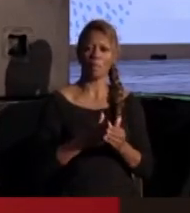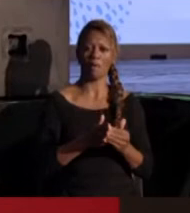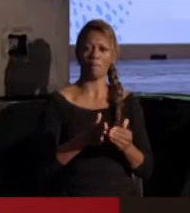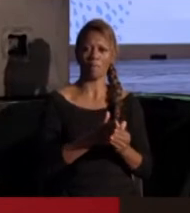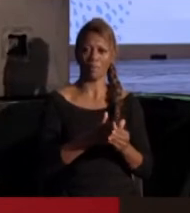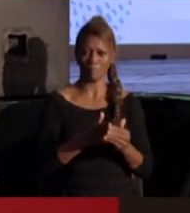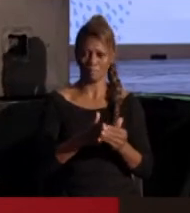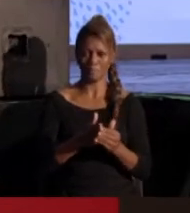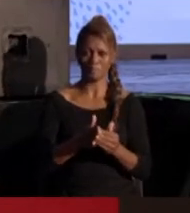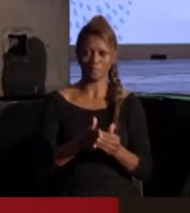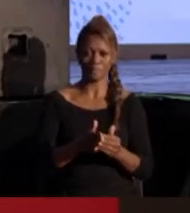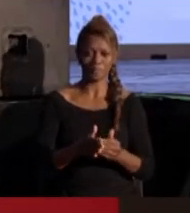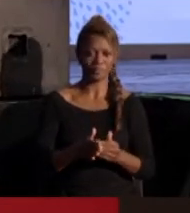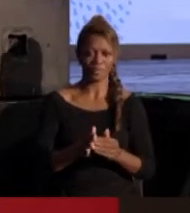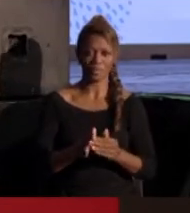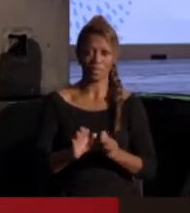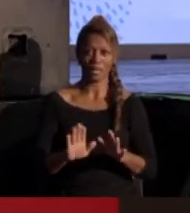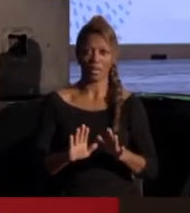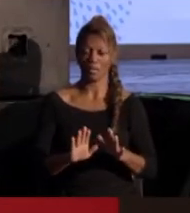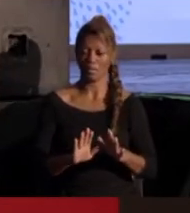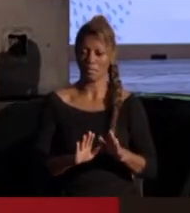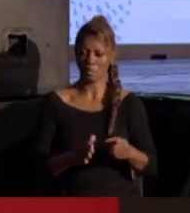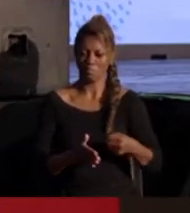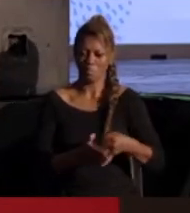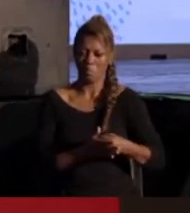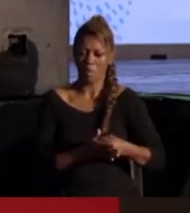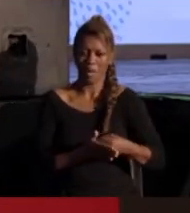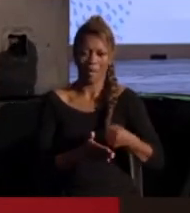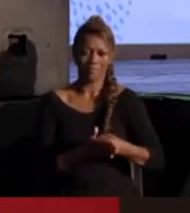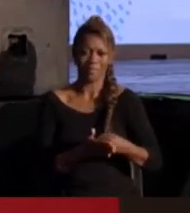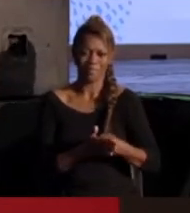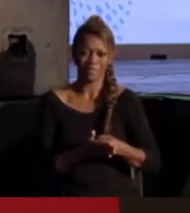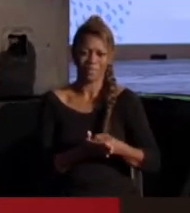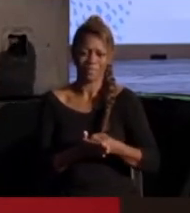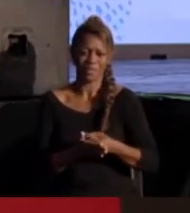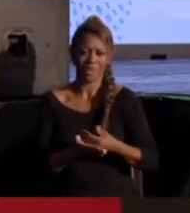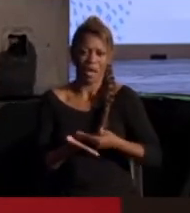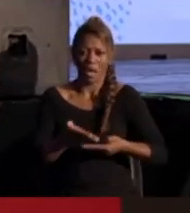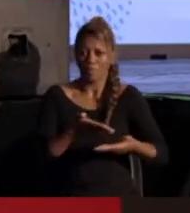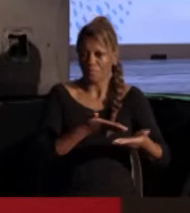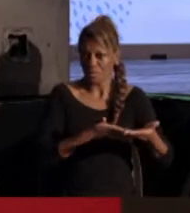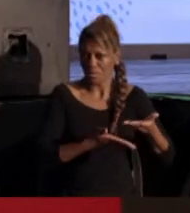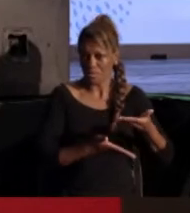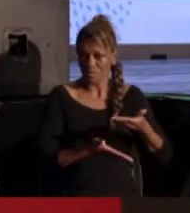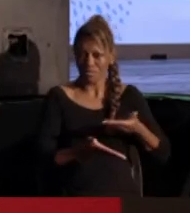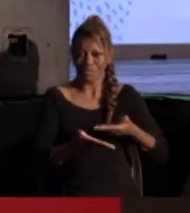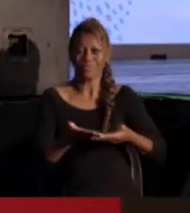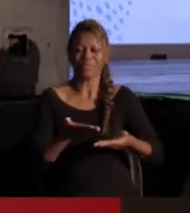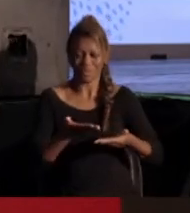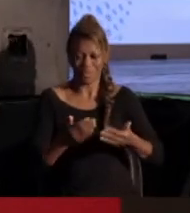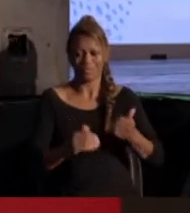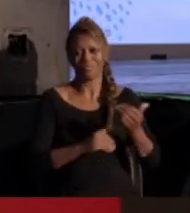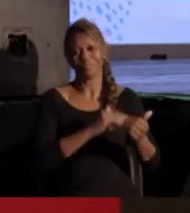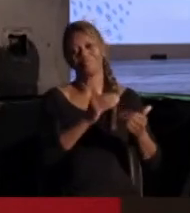né? Esta bucalidade são relações afetivamente investidas.